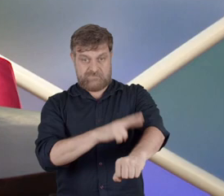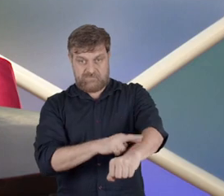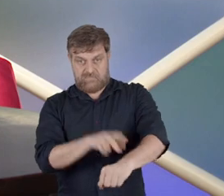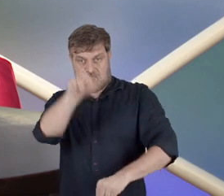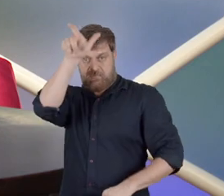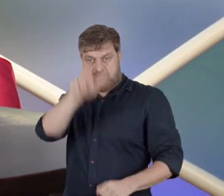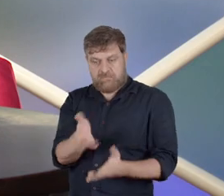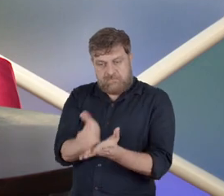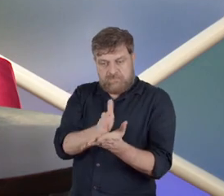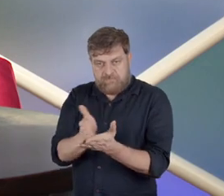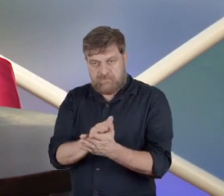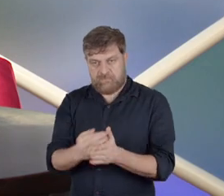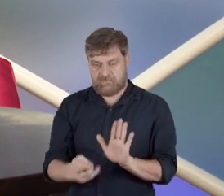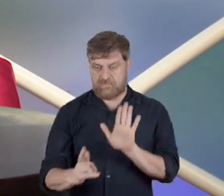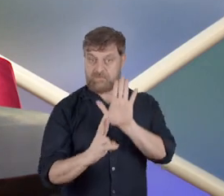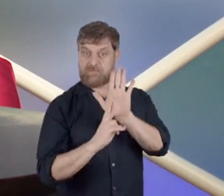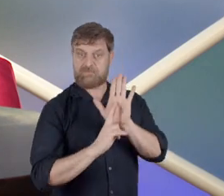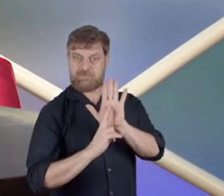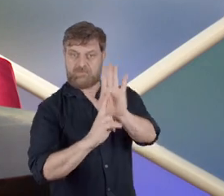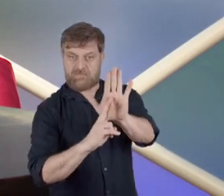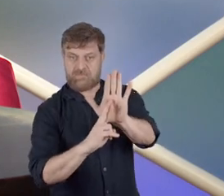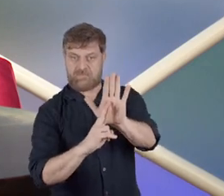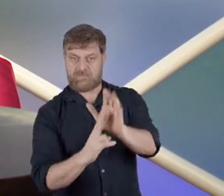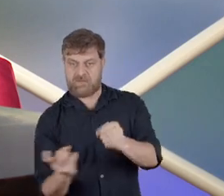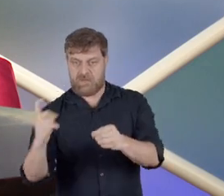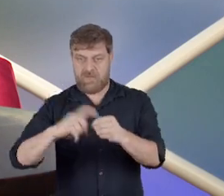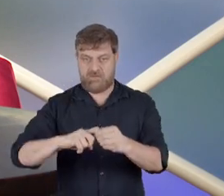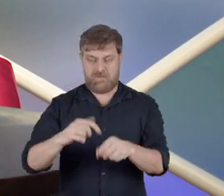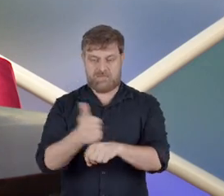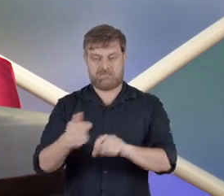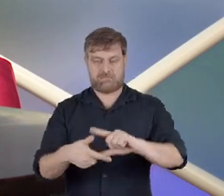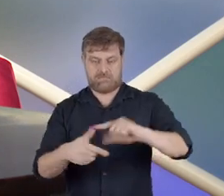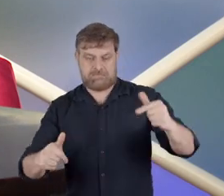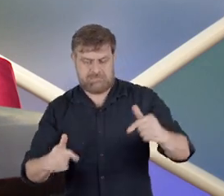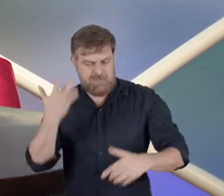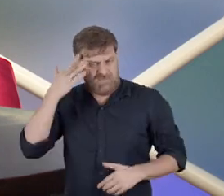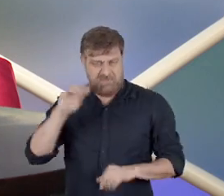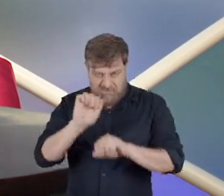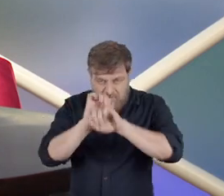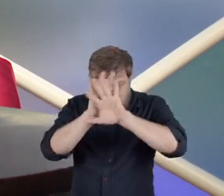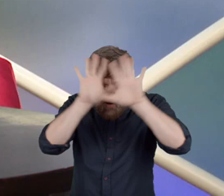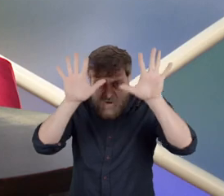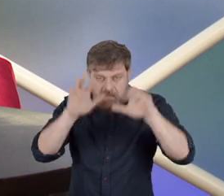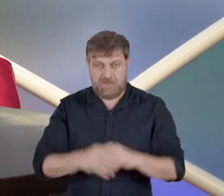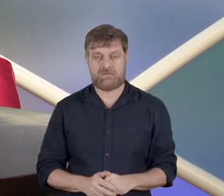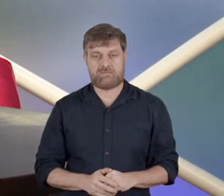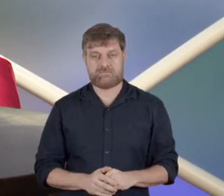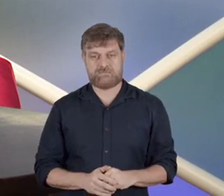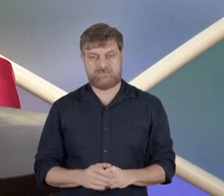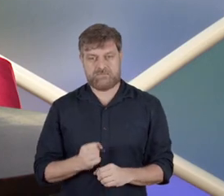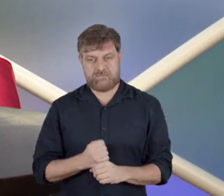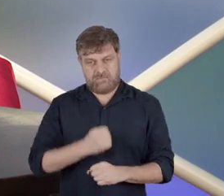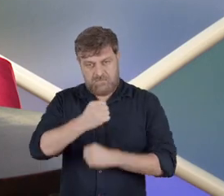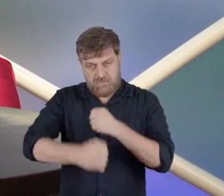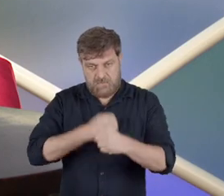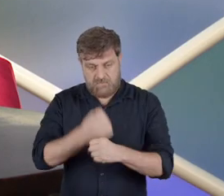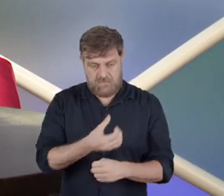racial. Então, o mestiço simboliza isso e, para isso, se retoma os modernistas. Eu não sei se fica claro, mas os